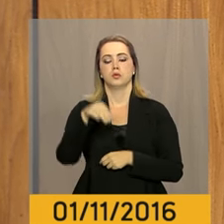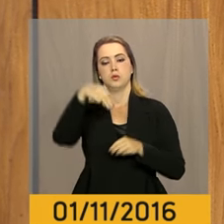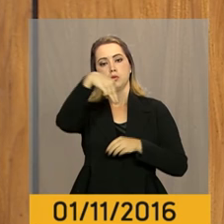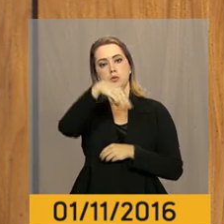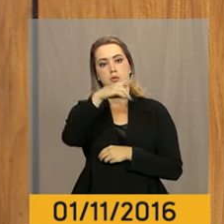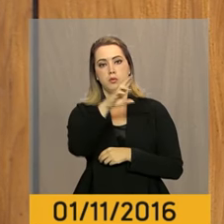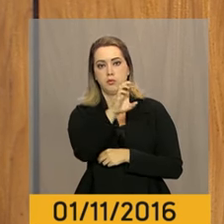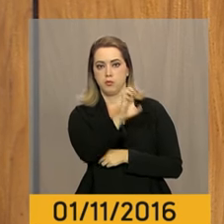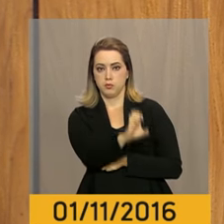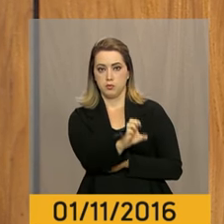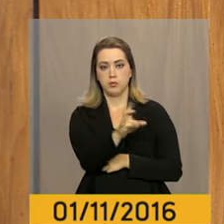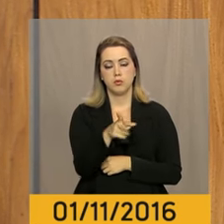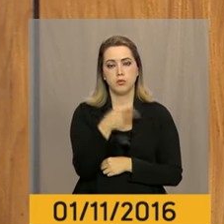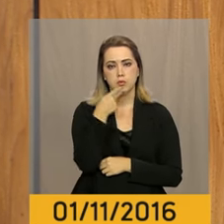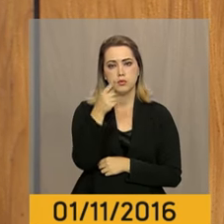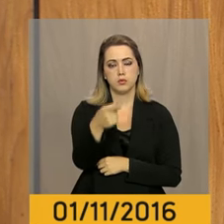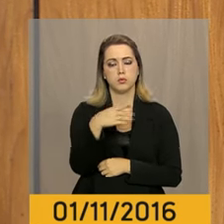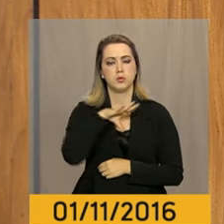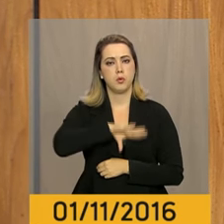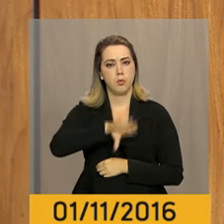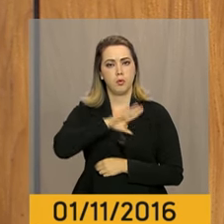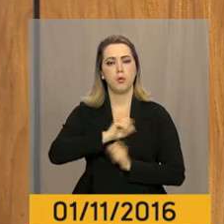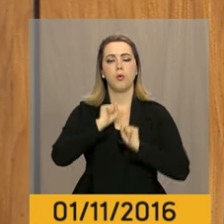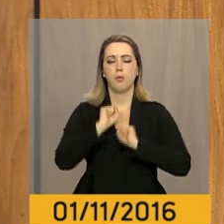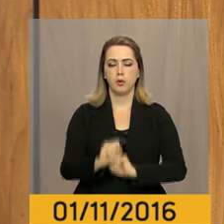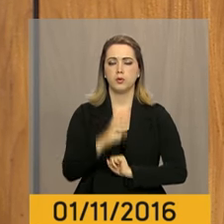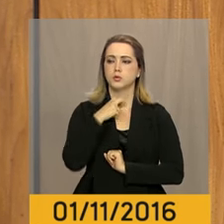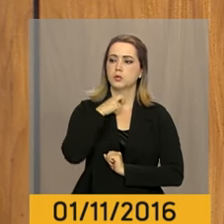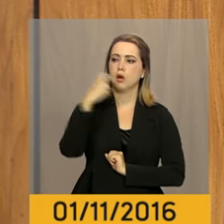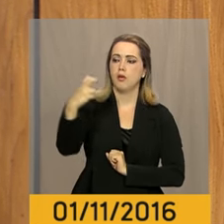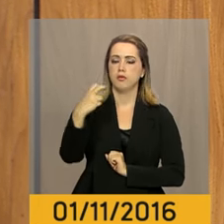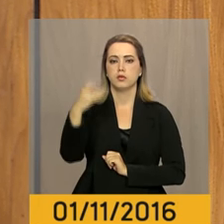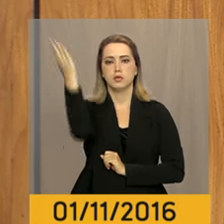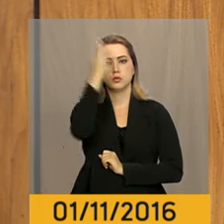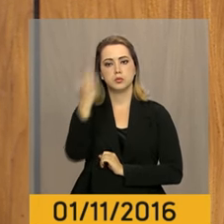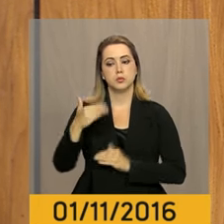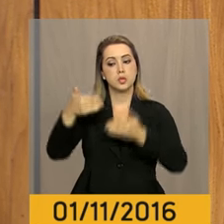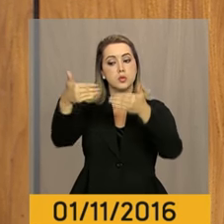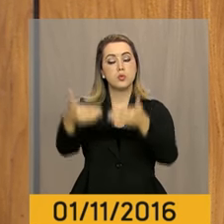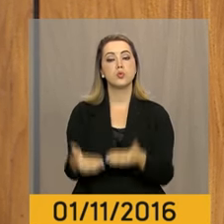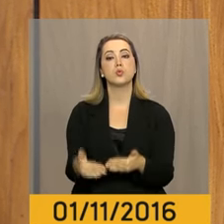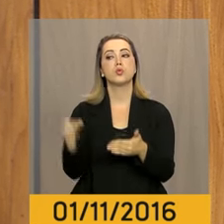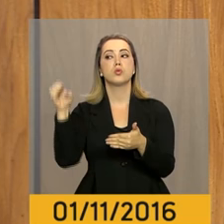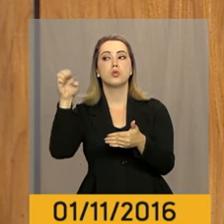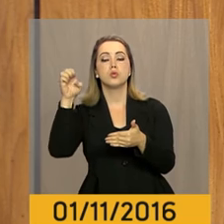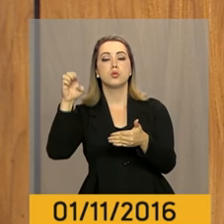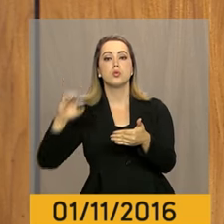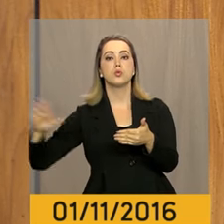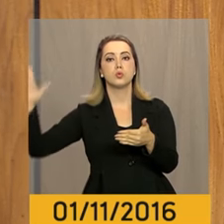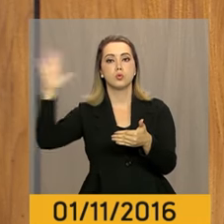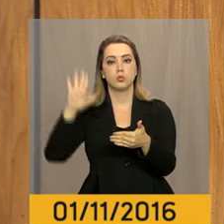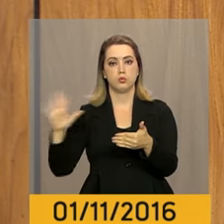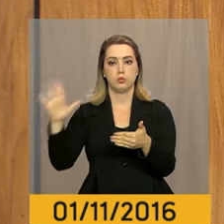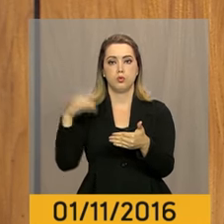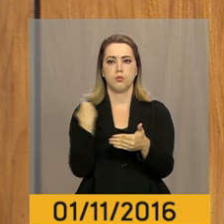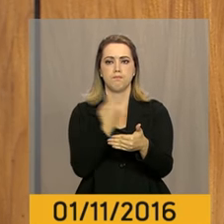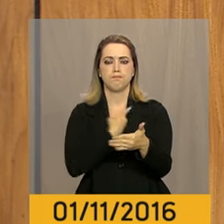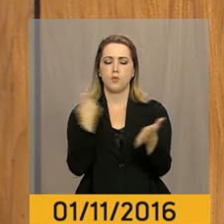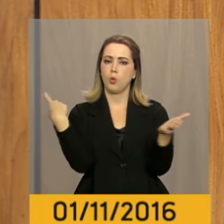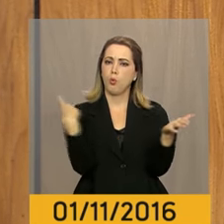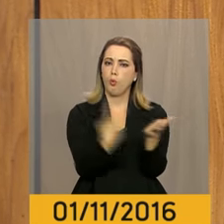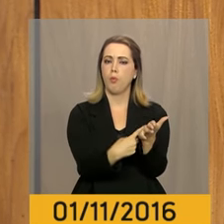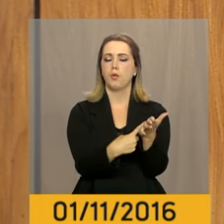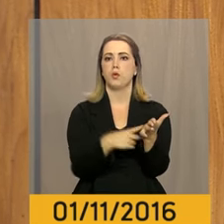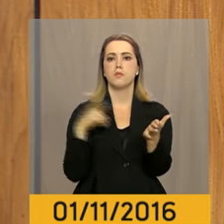que Portugal poderia ser a voz do Brasil perante a União Europeia, com vistas a formalizarmos o mais